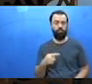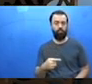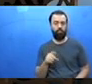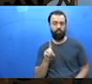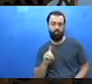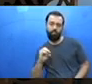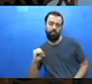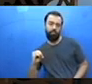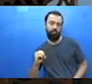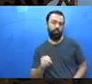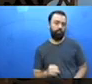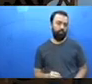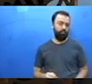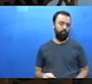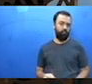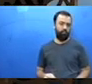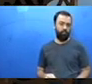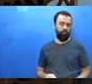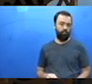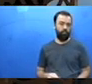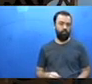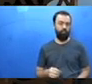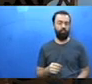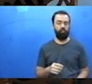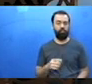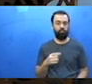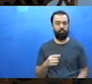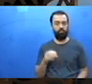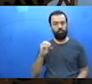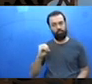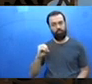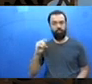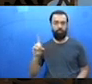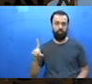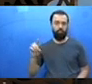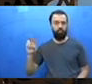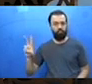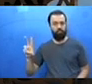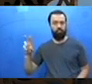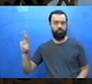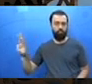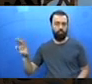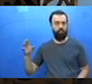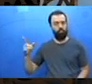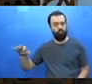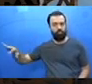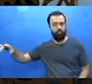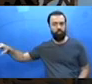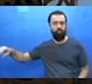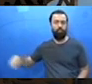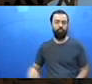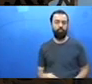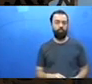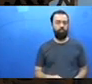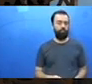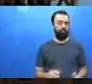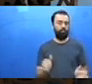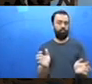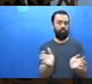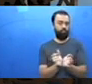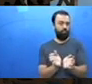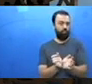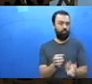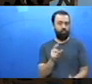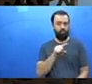e os positivos que não precisa colocar, 0, 1, 2, 3. Esses são os conjuntos dos números